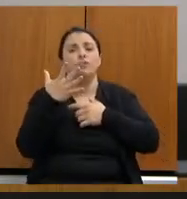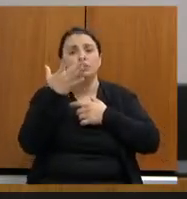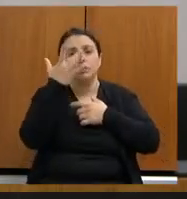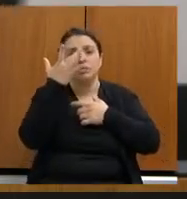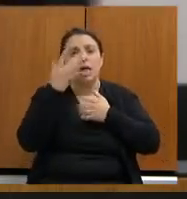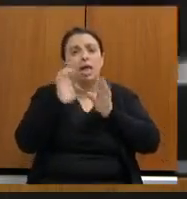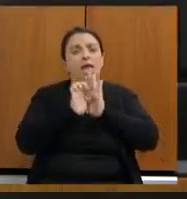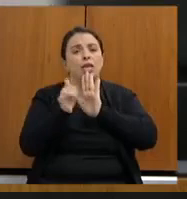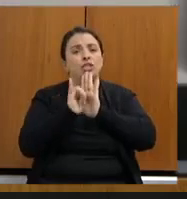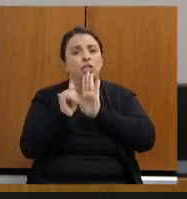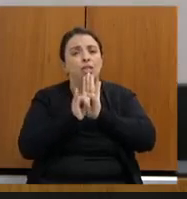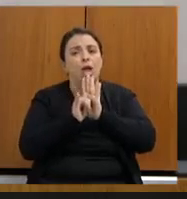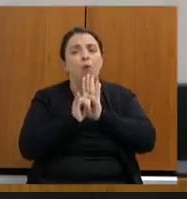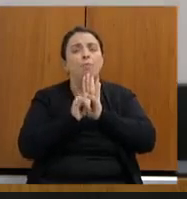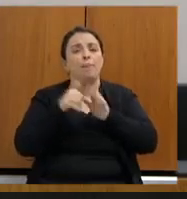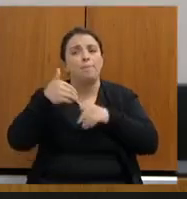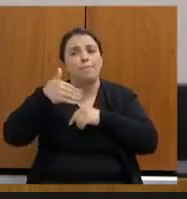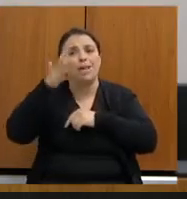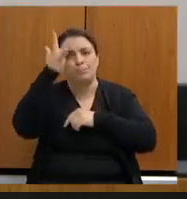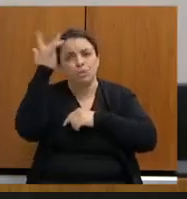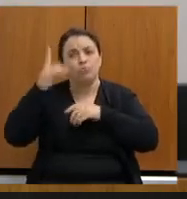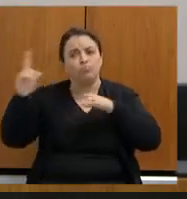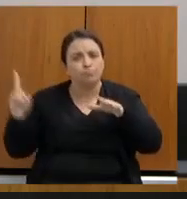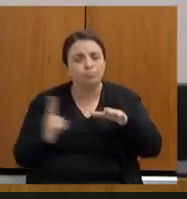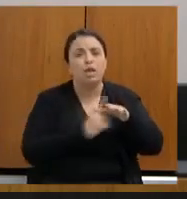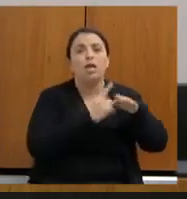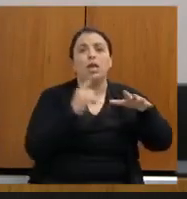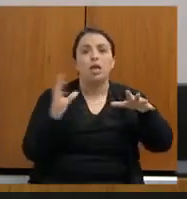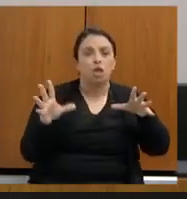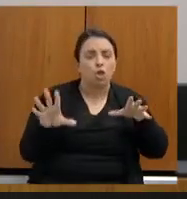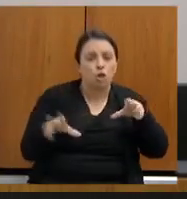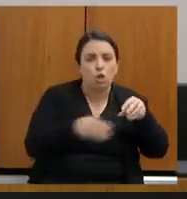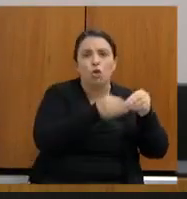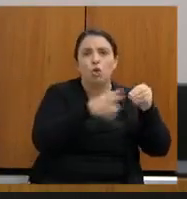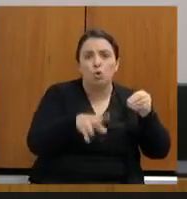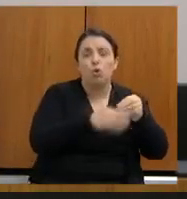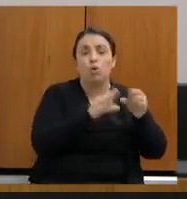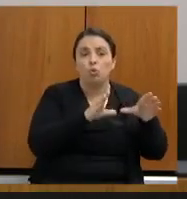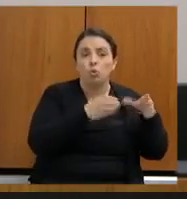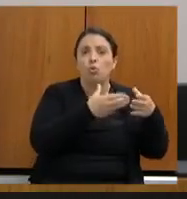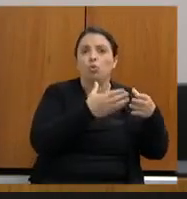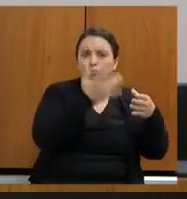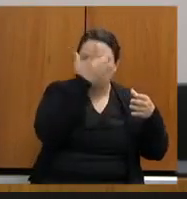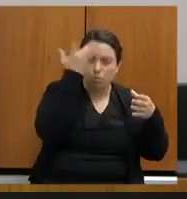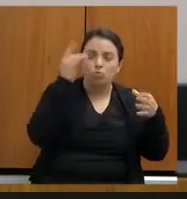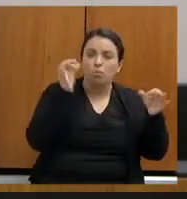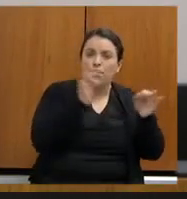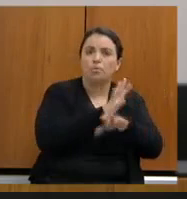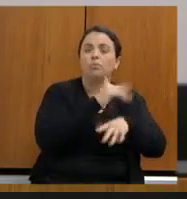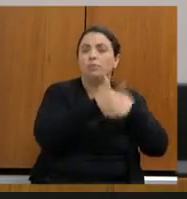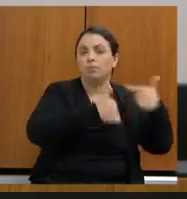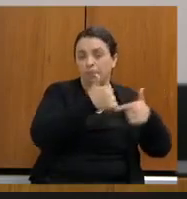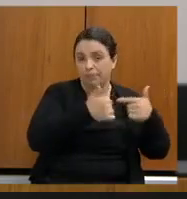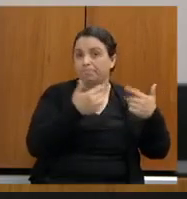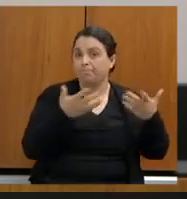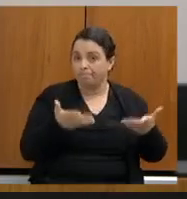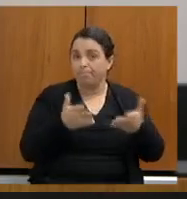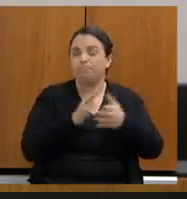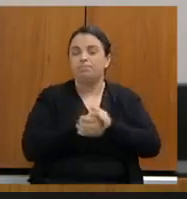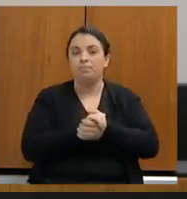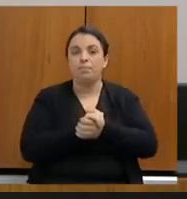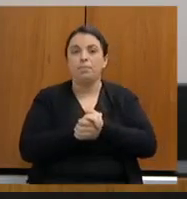de servidores estão de efetivo efetivo/novos editais é